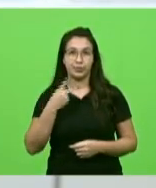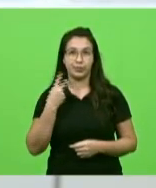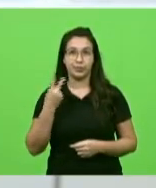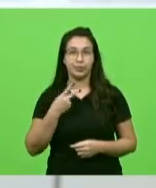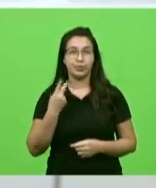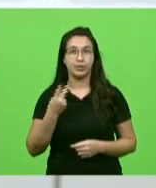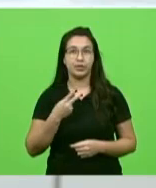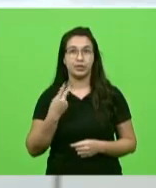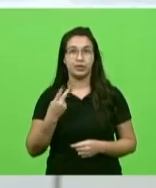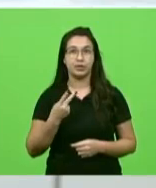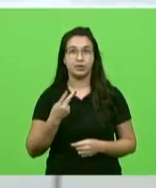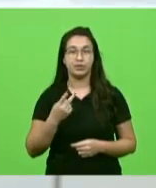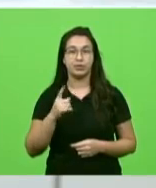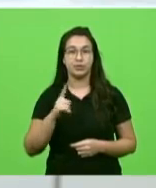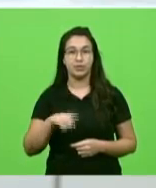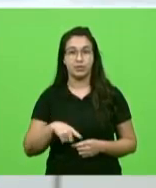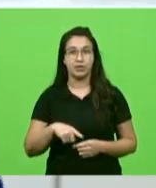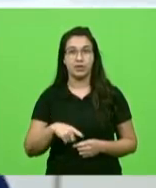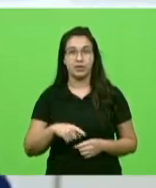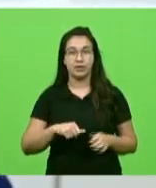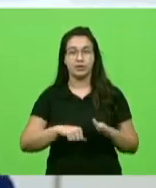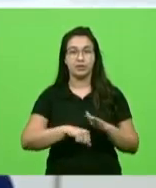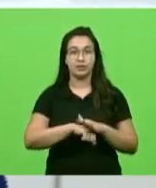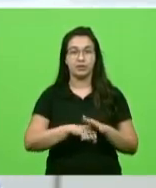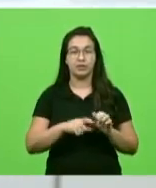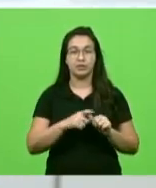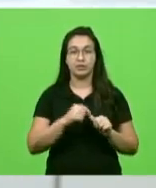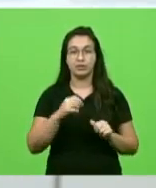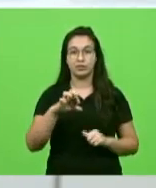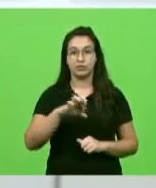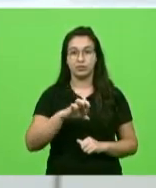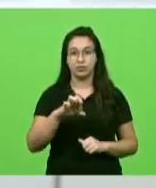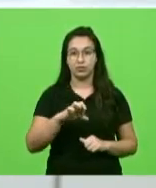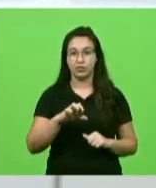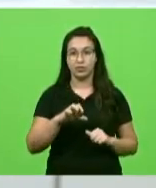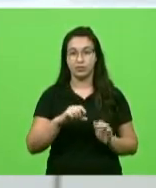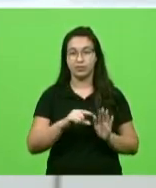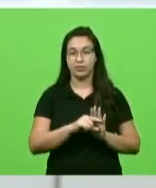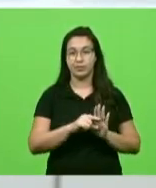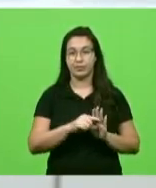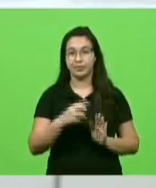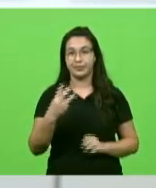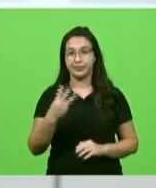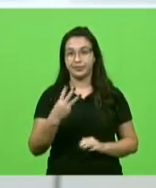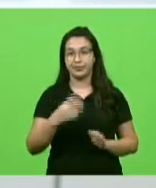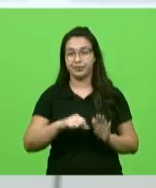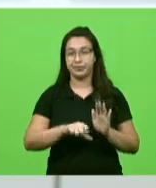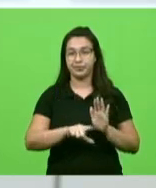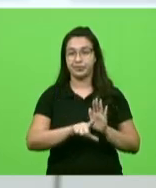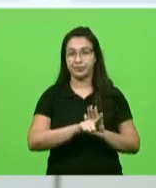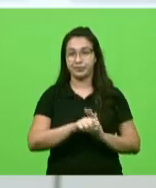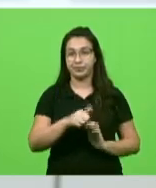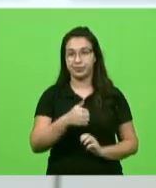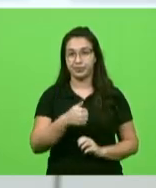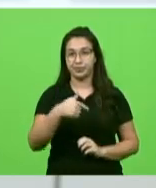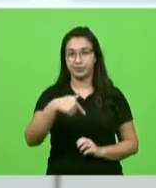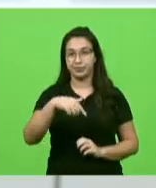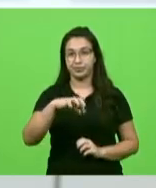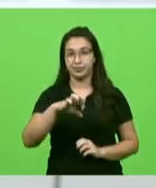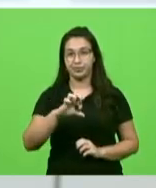concerne a infração descrita no artigo 9º parágrafo 3º da Lei 1079/50